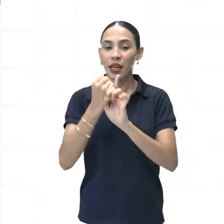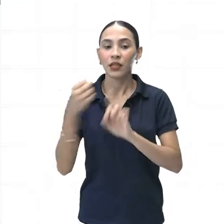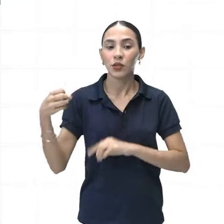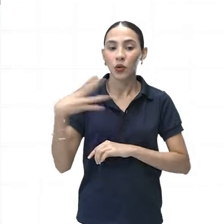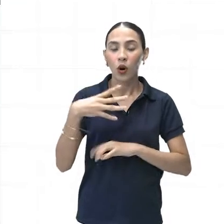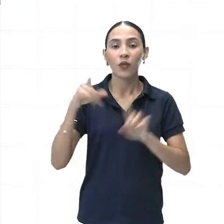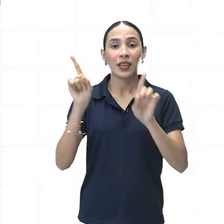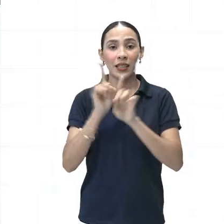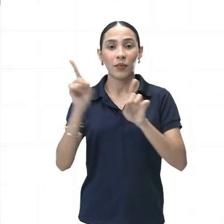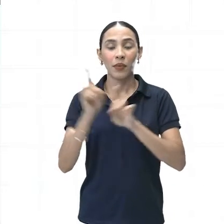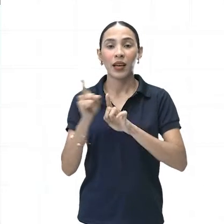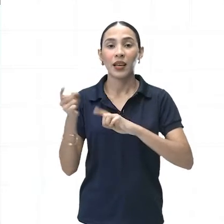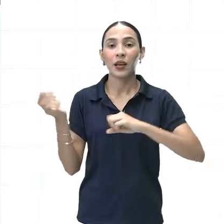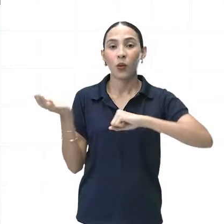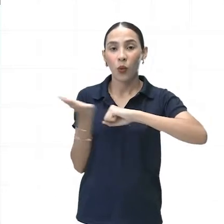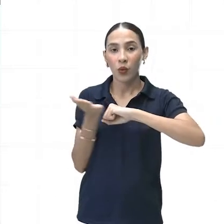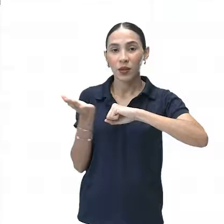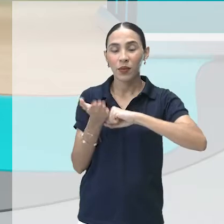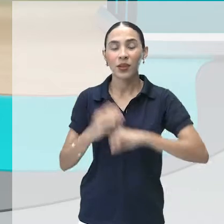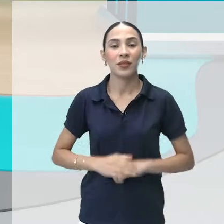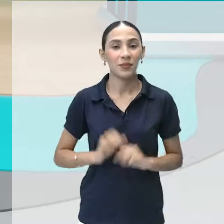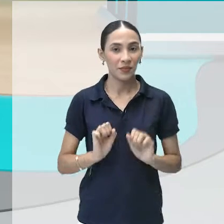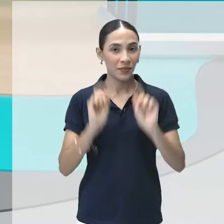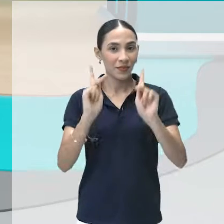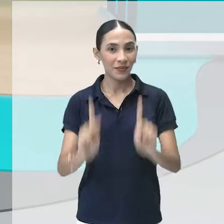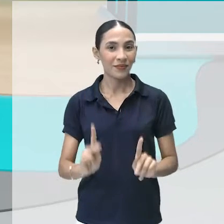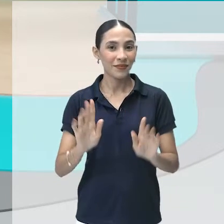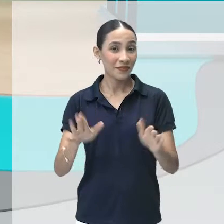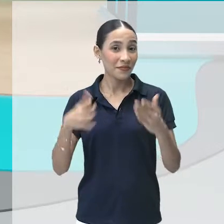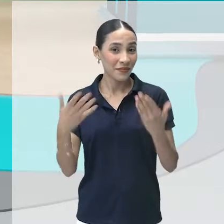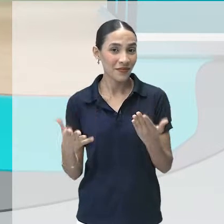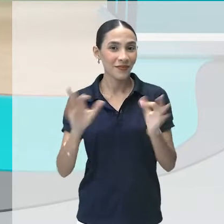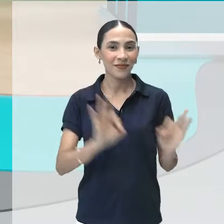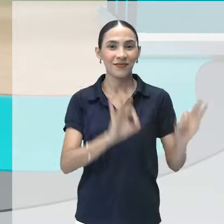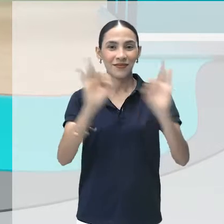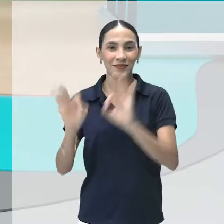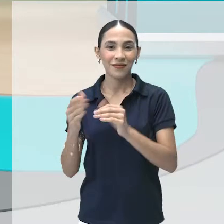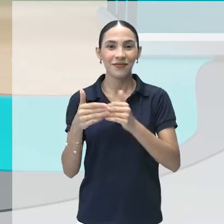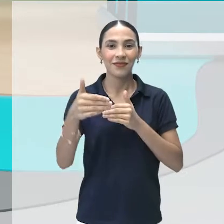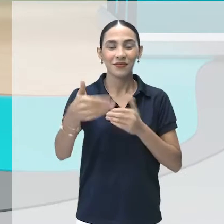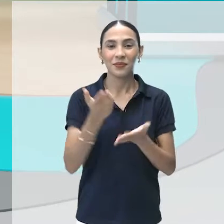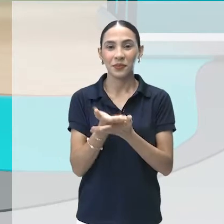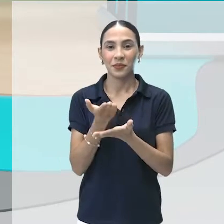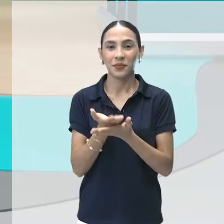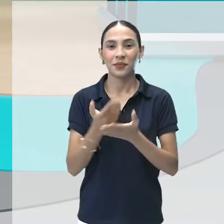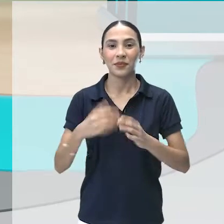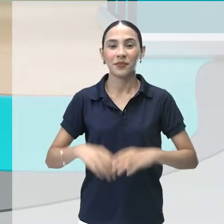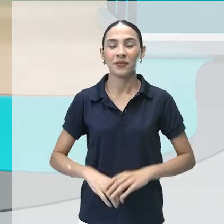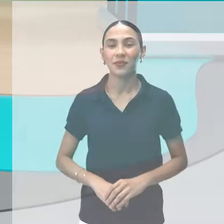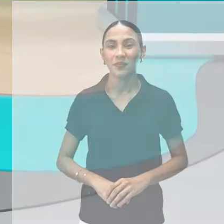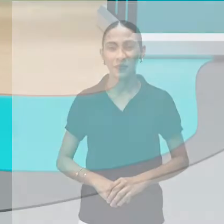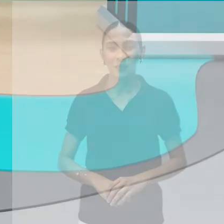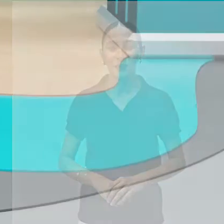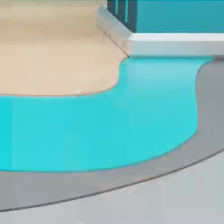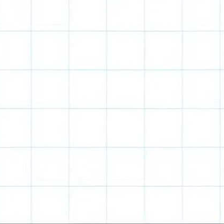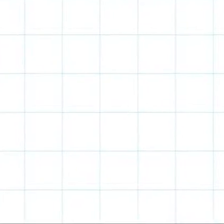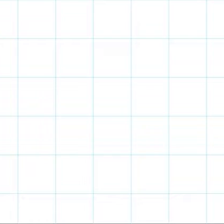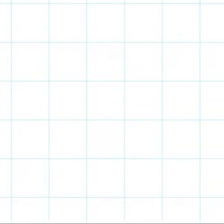moderna e contemporânea, certo? Então, vamos dar início à nossa aula de hoje.